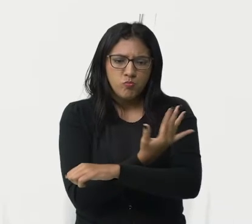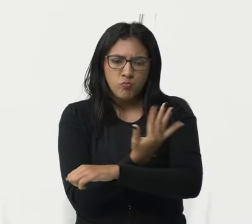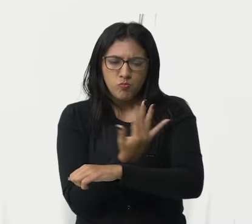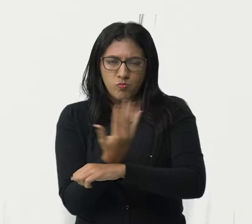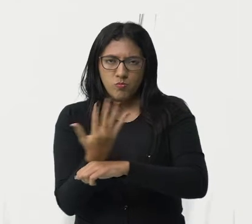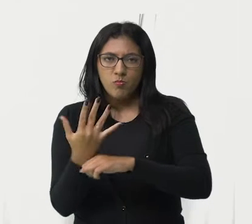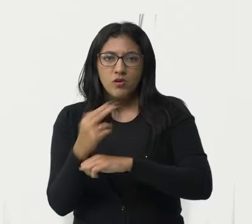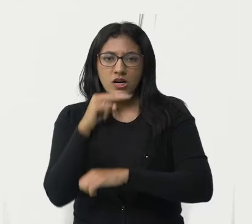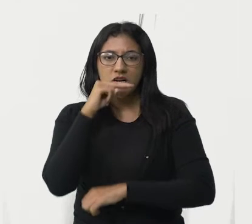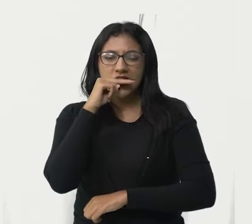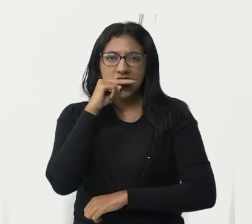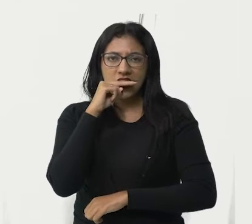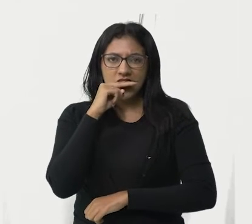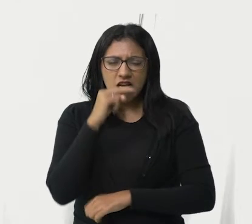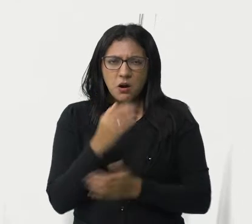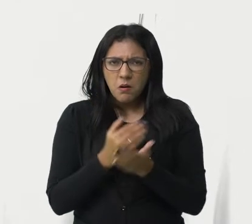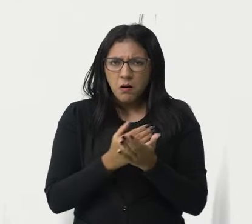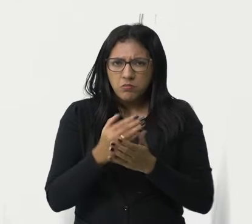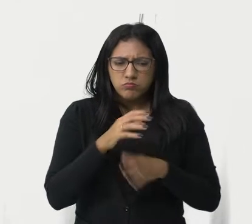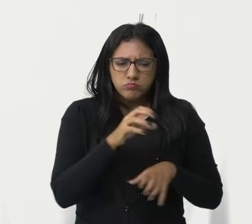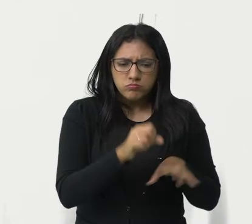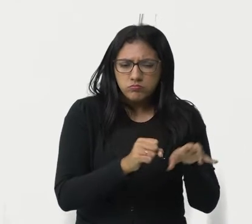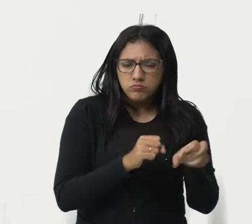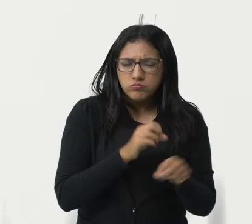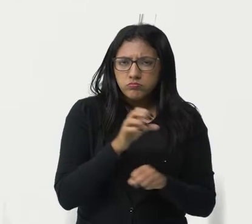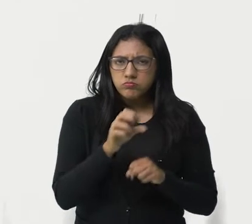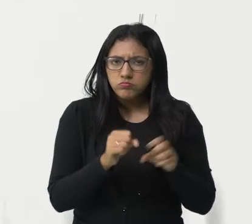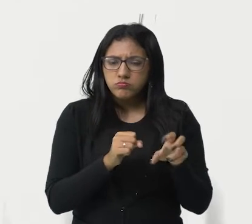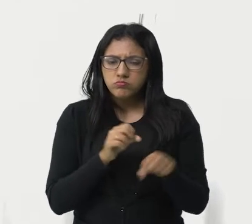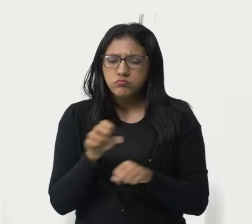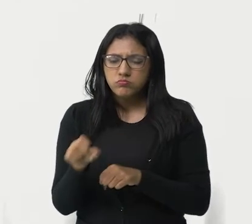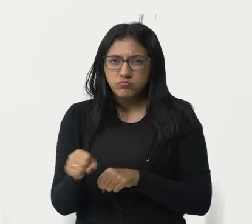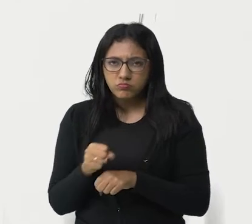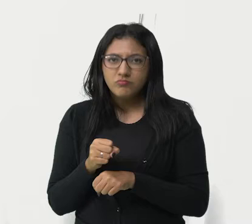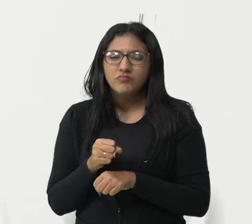eles começam a sair mais dessa parte